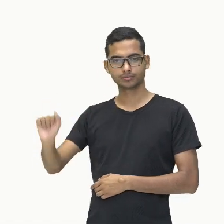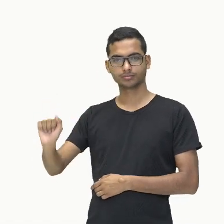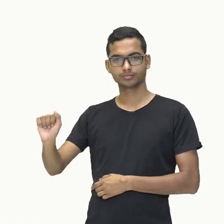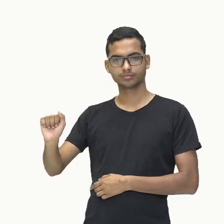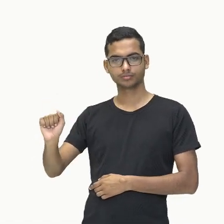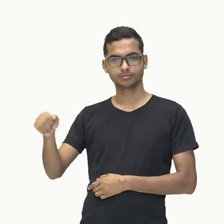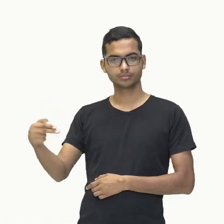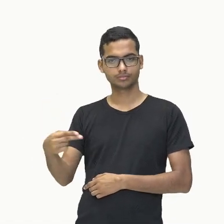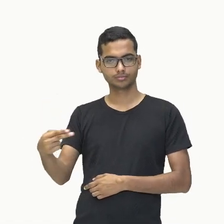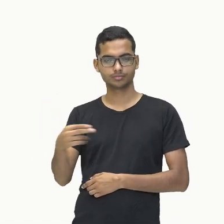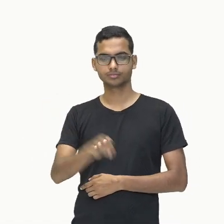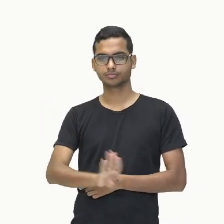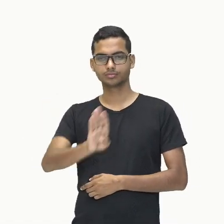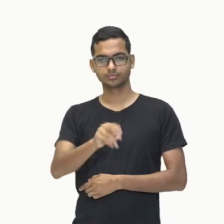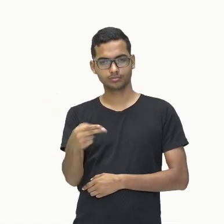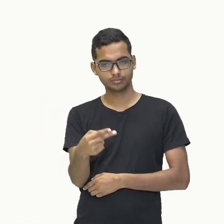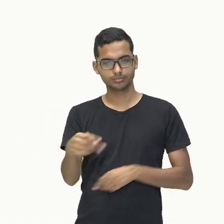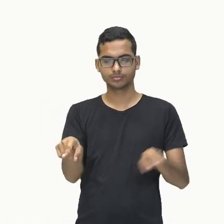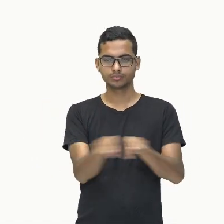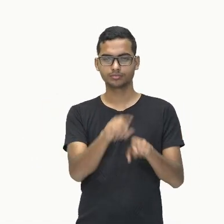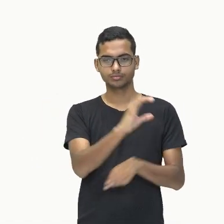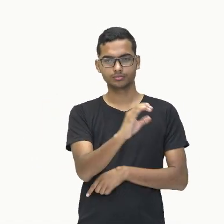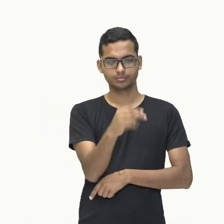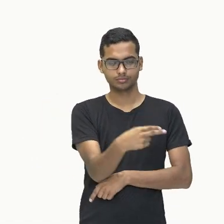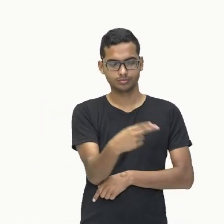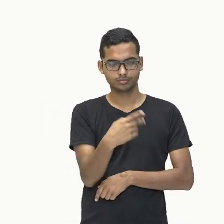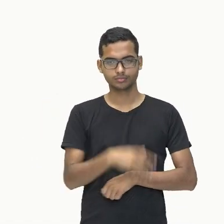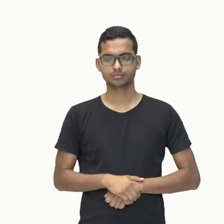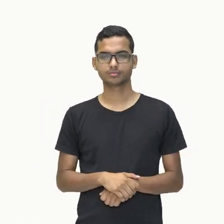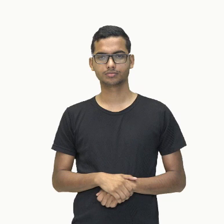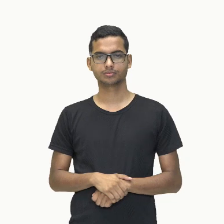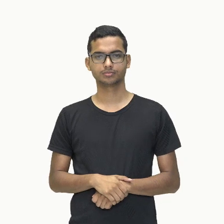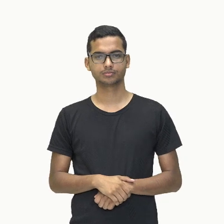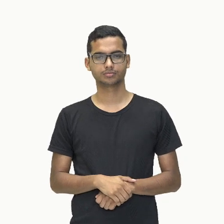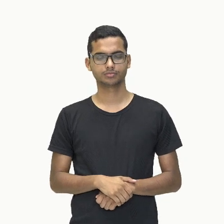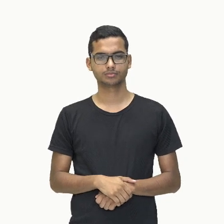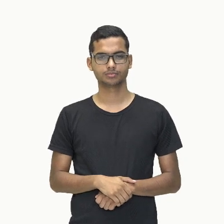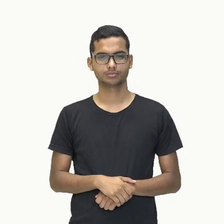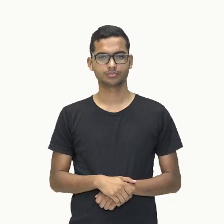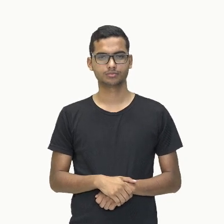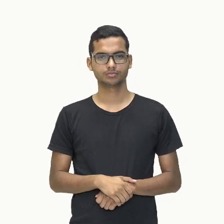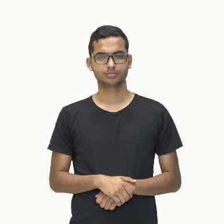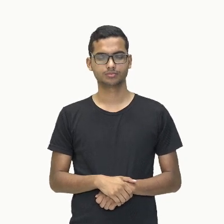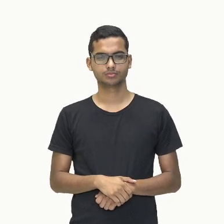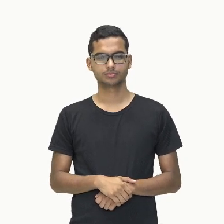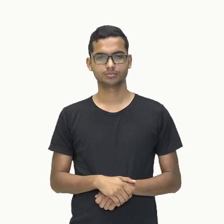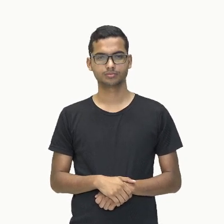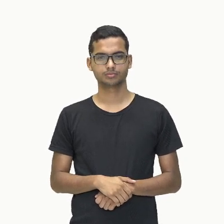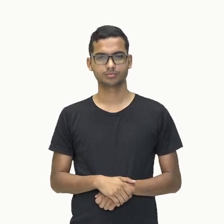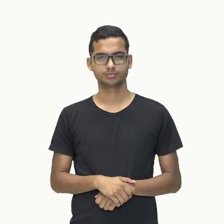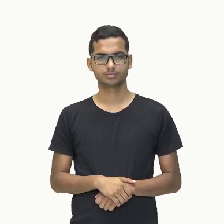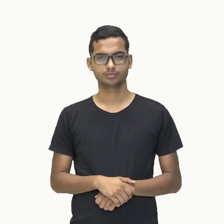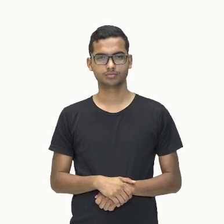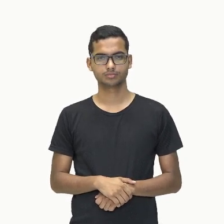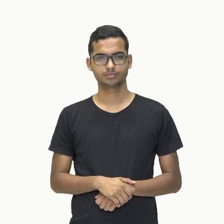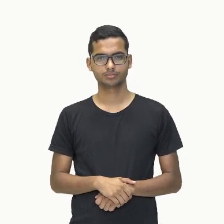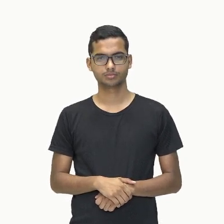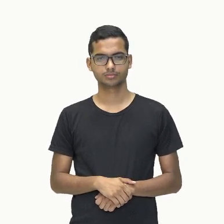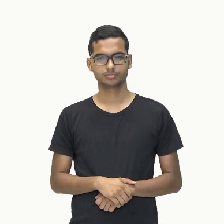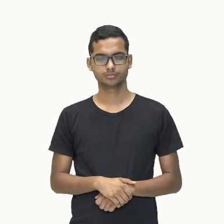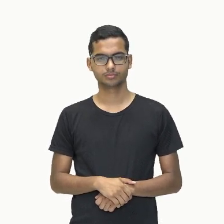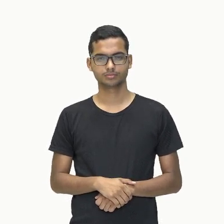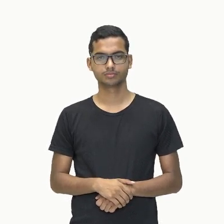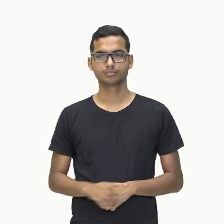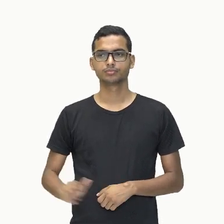coeficiente B e o coeficiente C. Então, lembrando, ó, o A é quem acompanha